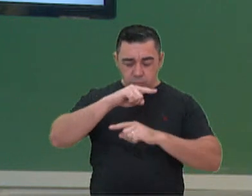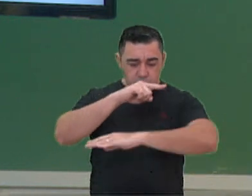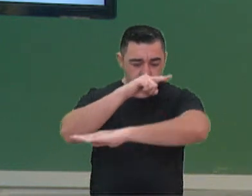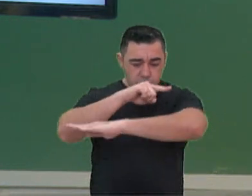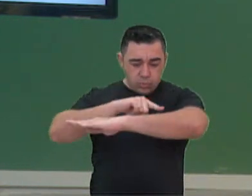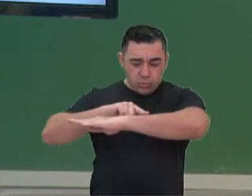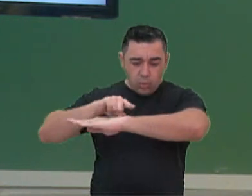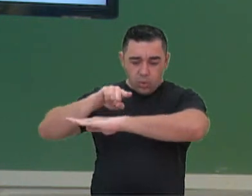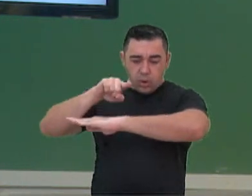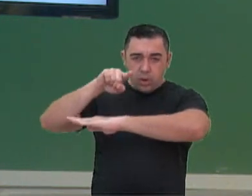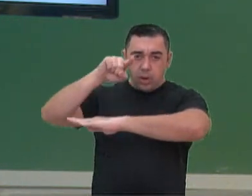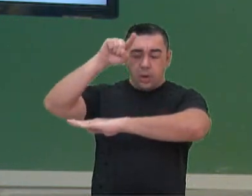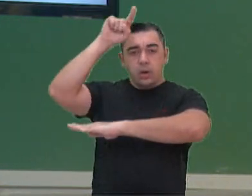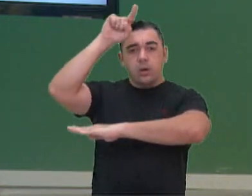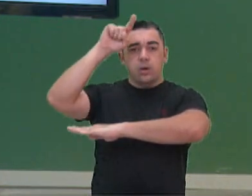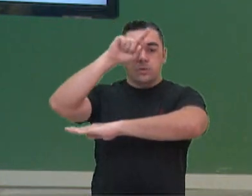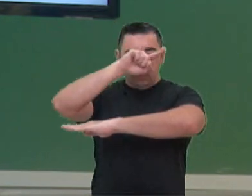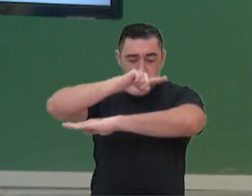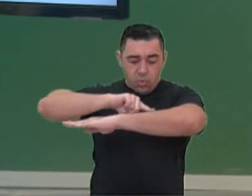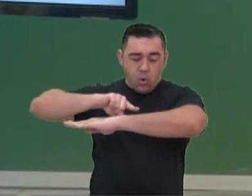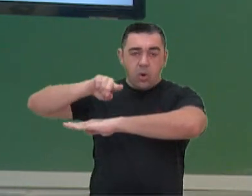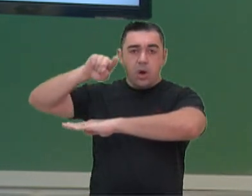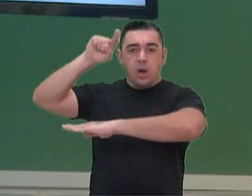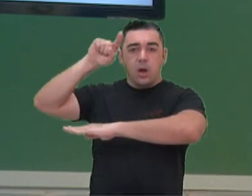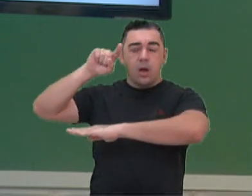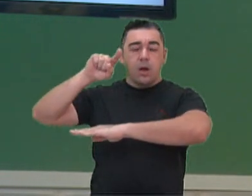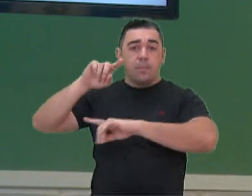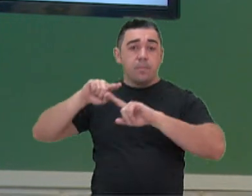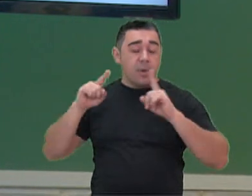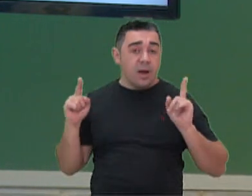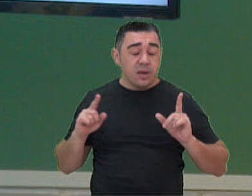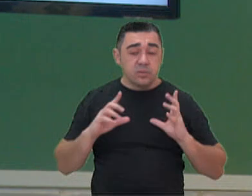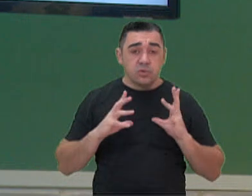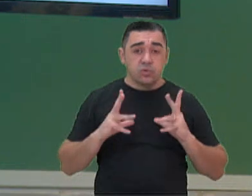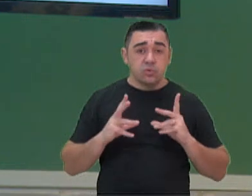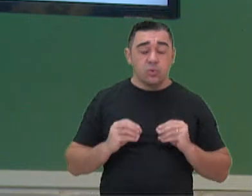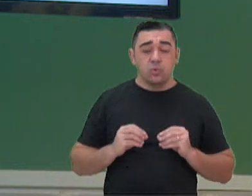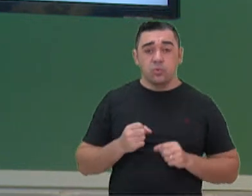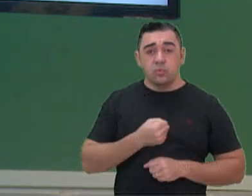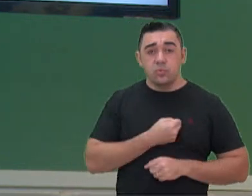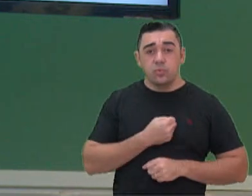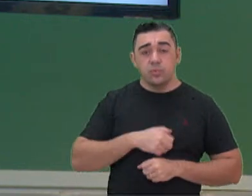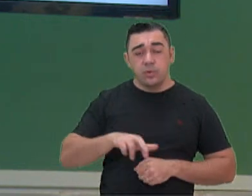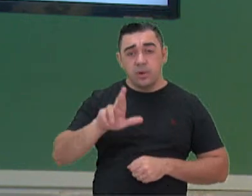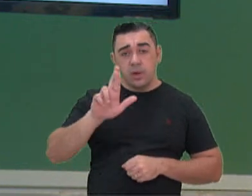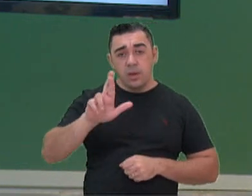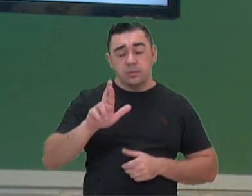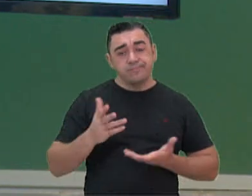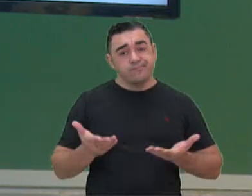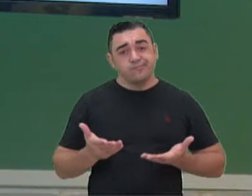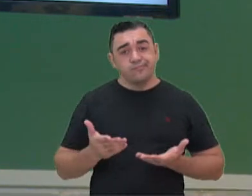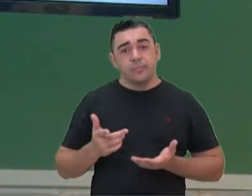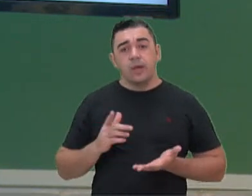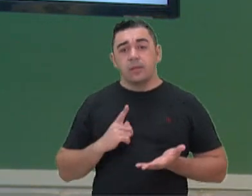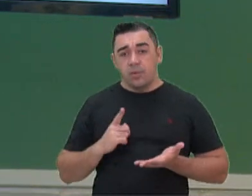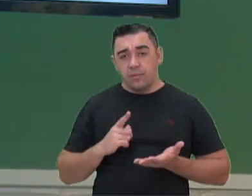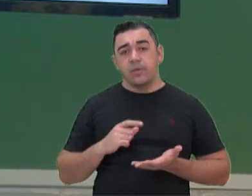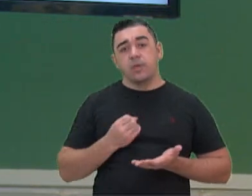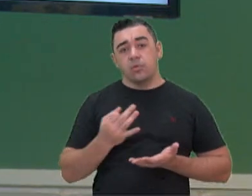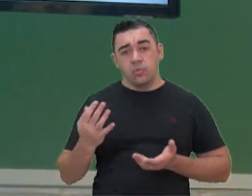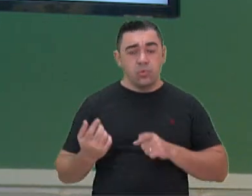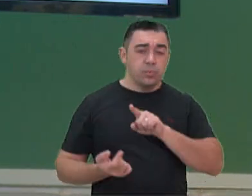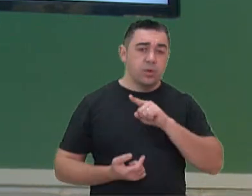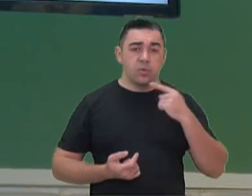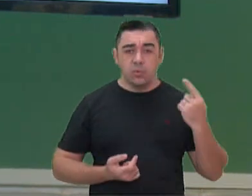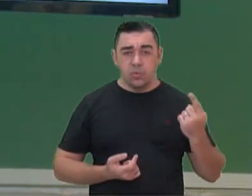imagem é de 0 para mais infinito, mas o domínio são todos os números reais. Então está sobrando valor no